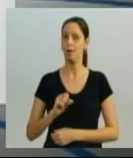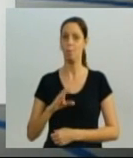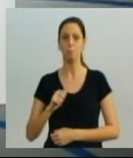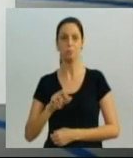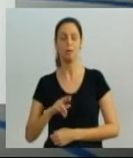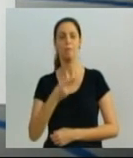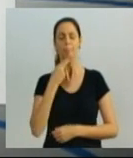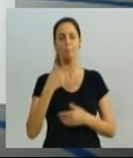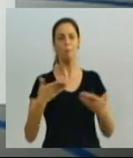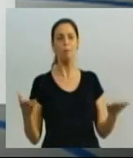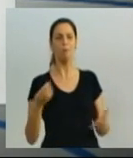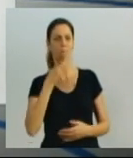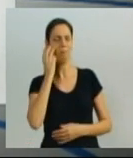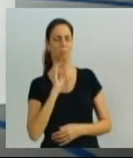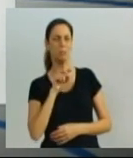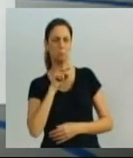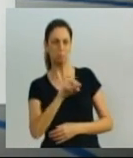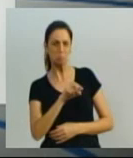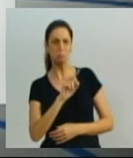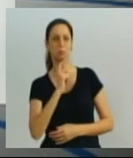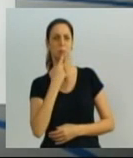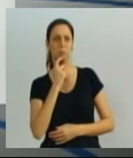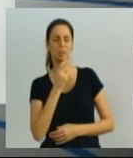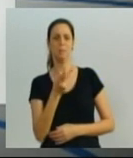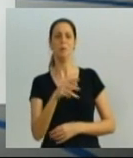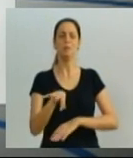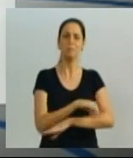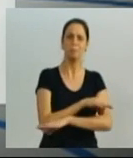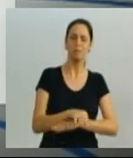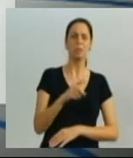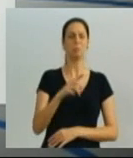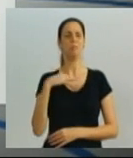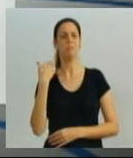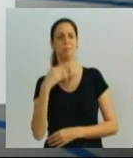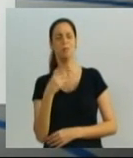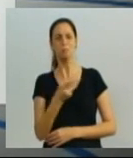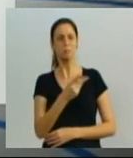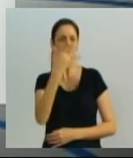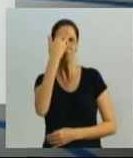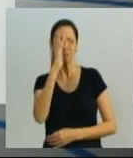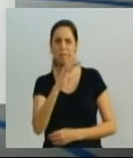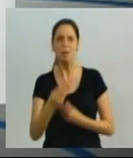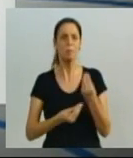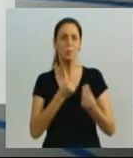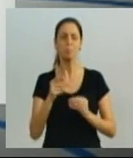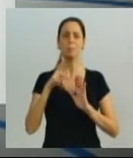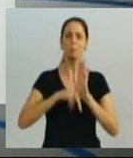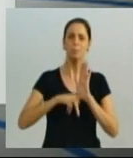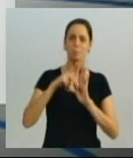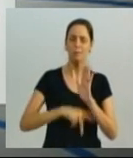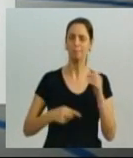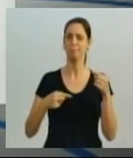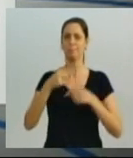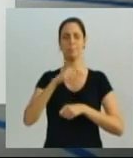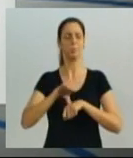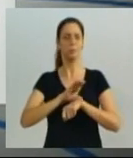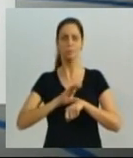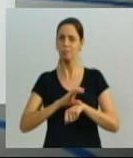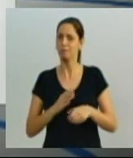pô, Vanderlei, mas tu e o Robinho engenheiro, tu advogado, vocês não sabem que esses projetos são